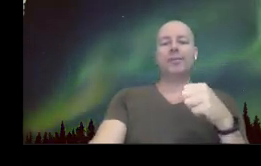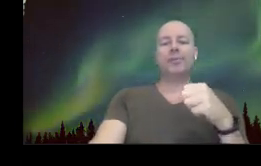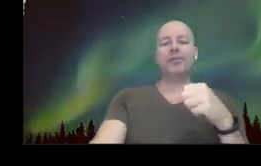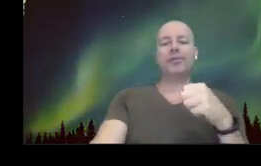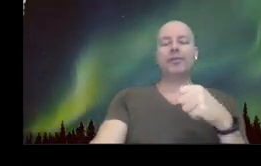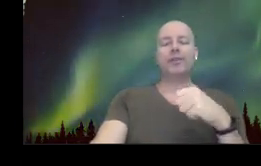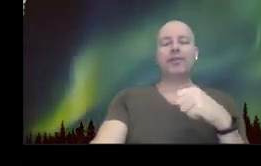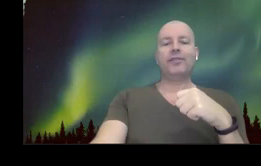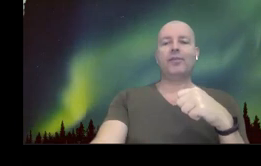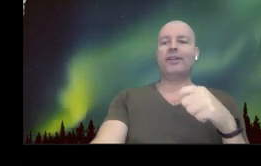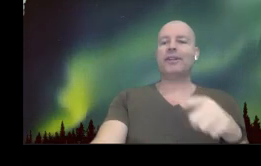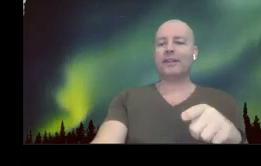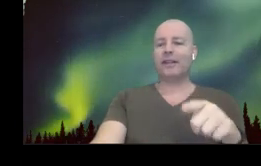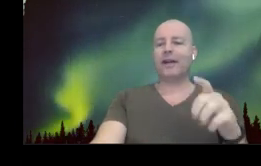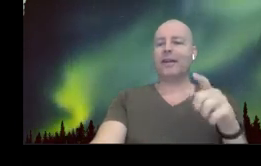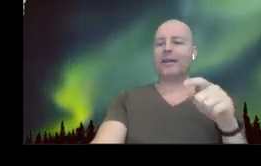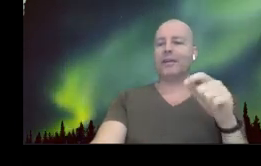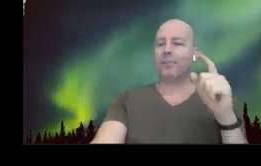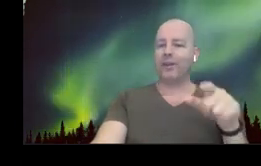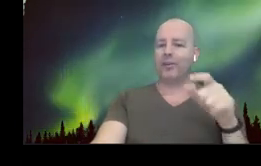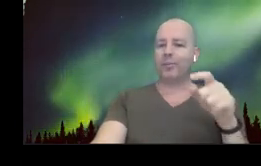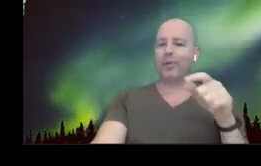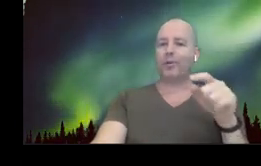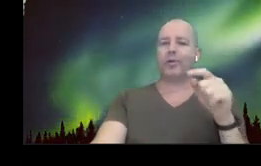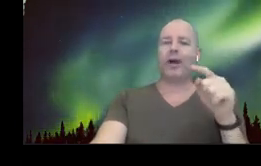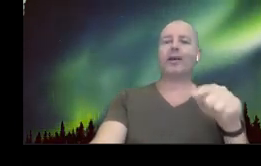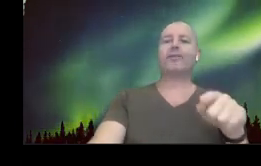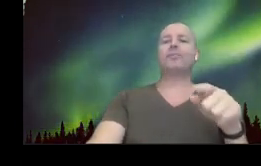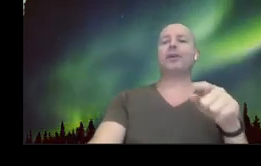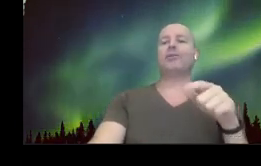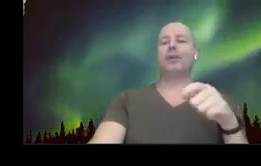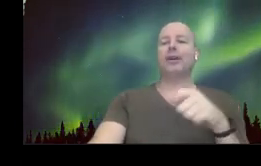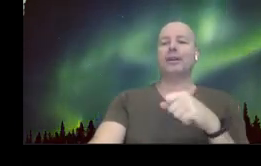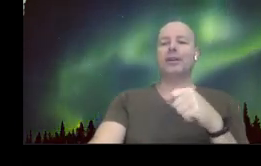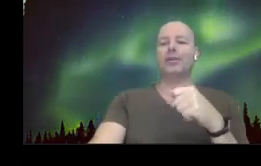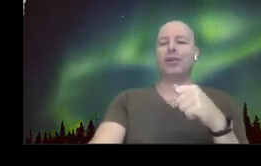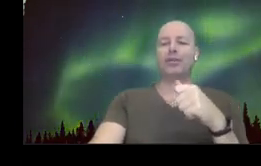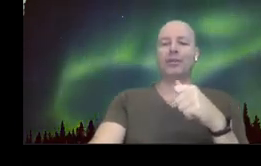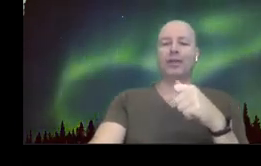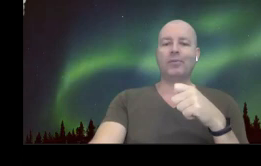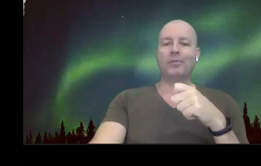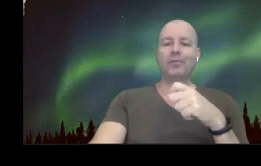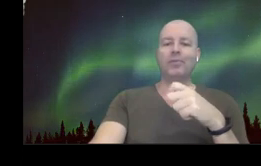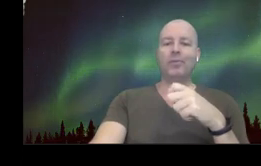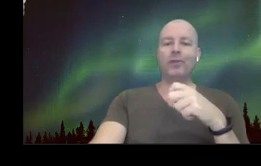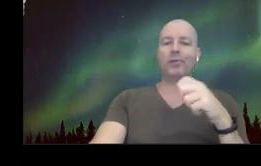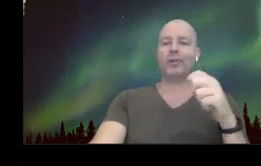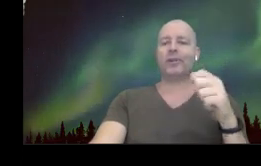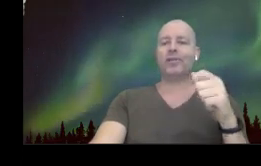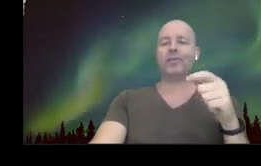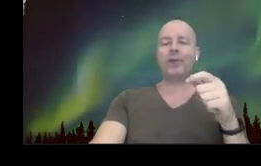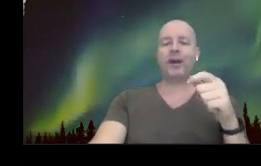ela. Depois vocês dão uma entrada lá e pensem um pouco a respeito dela, que eu acho que tem